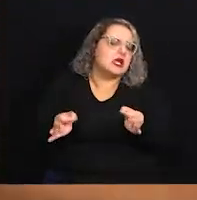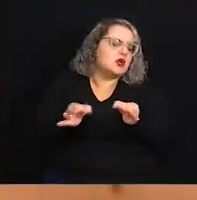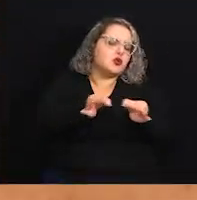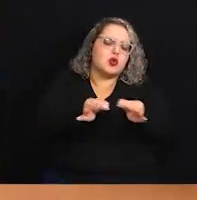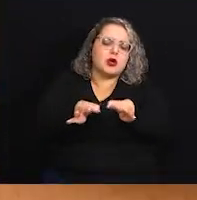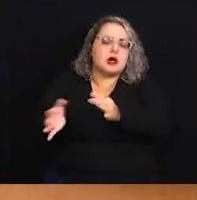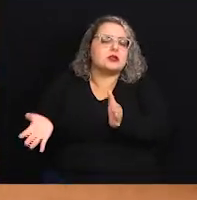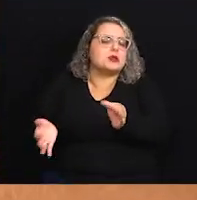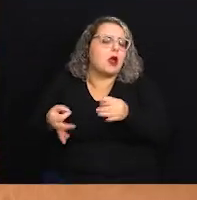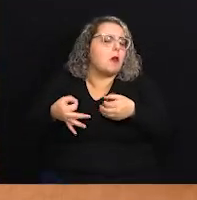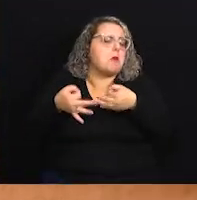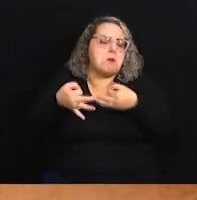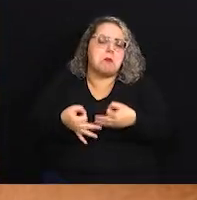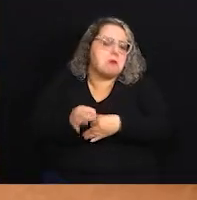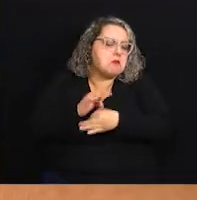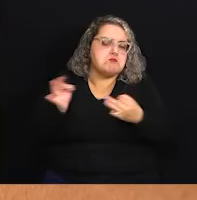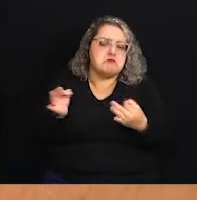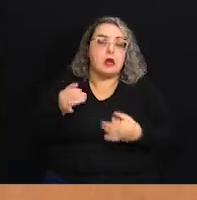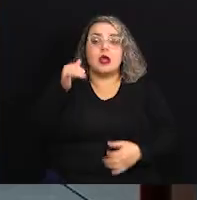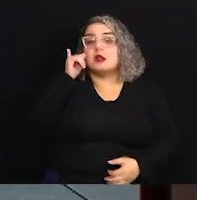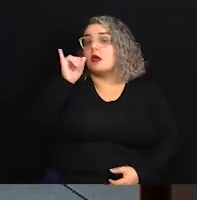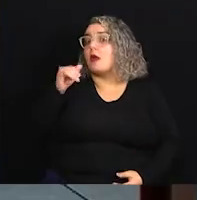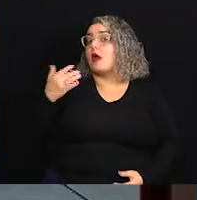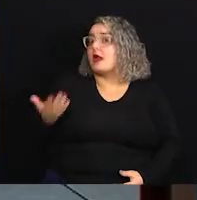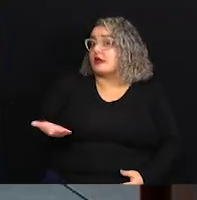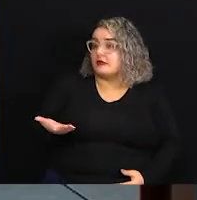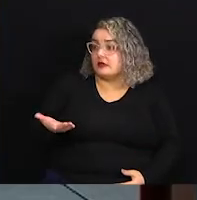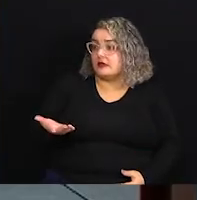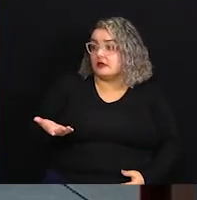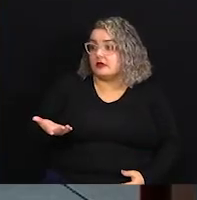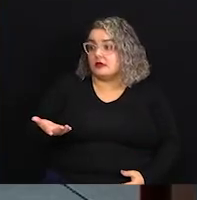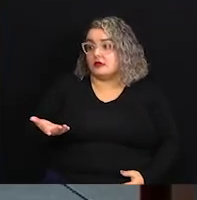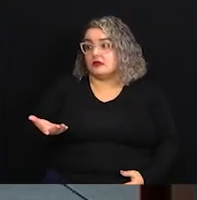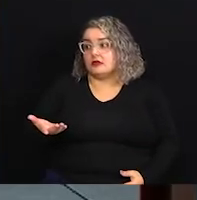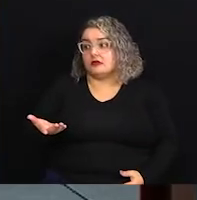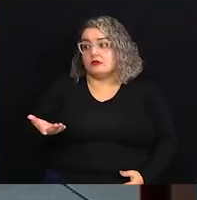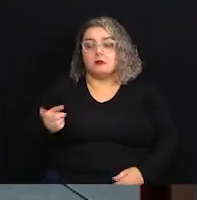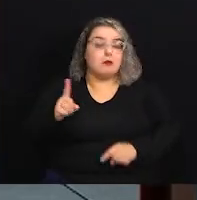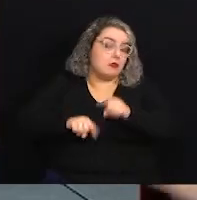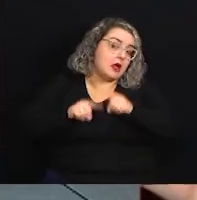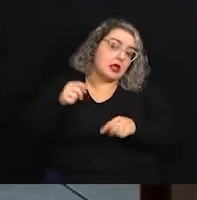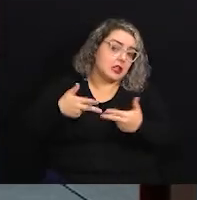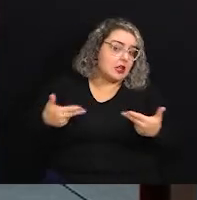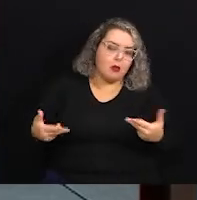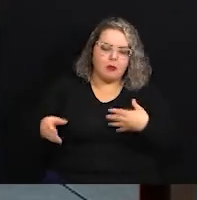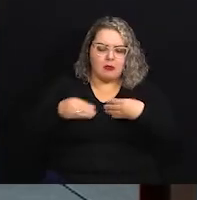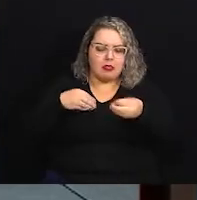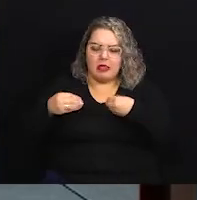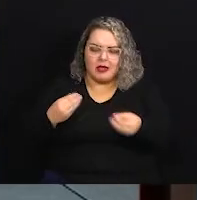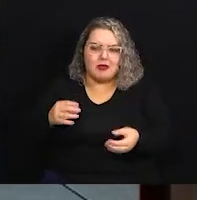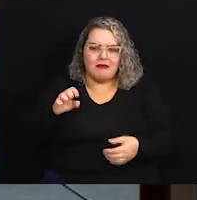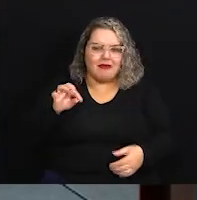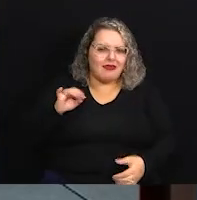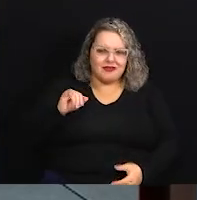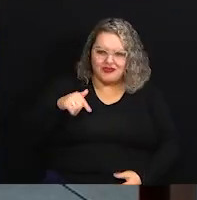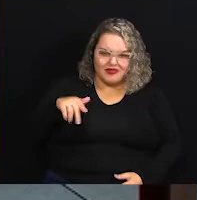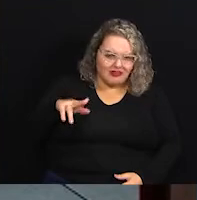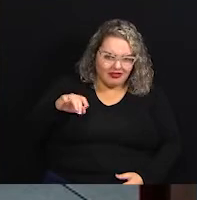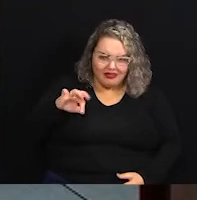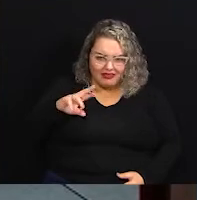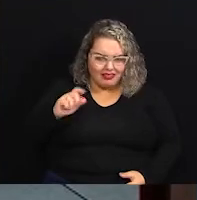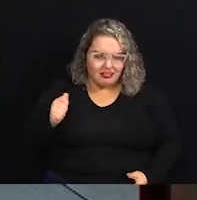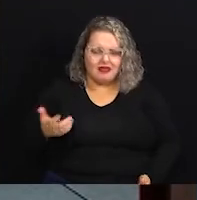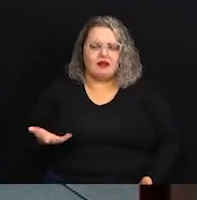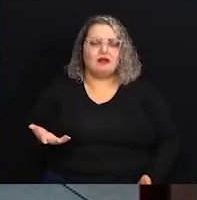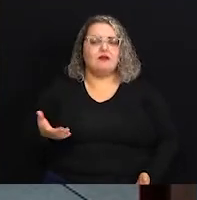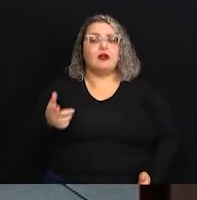tudo certinho. Então, evita, assim, além do gasto de material, vamos dizer assim, um plástico, uma etiqueta, essas coisas assim,